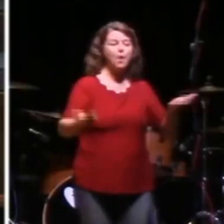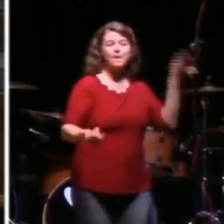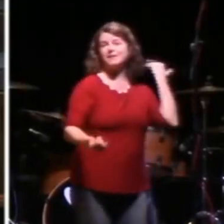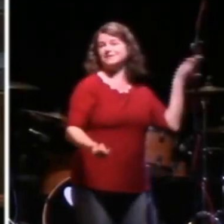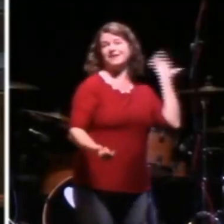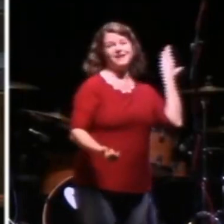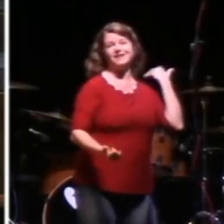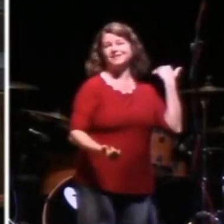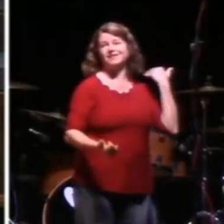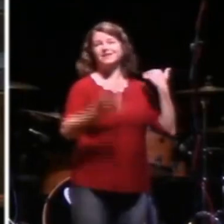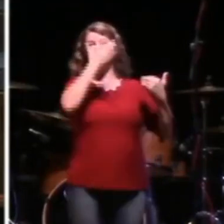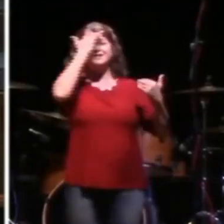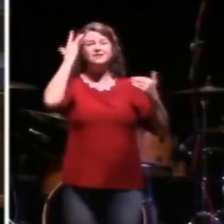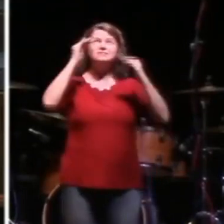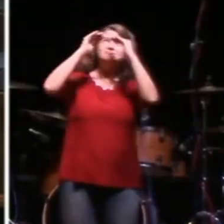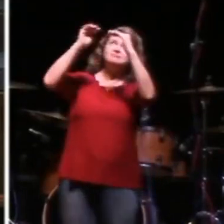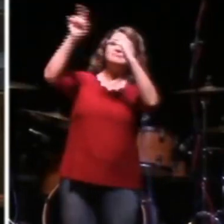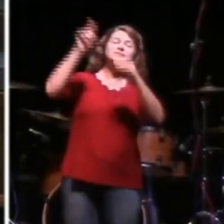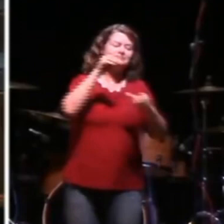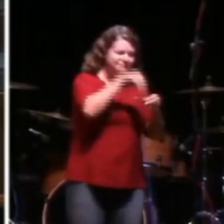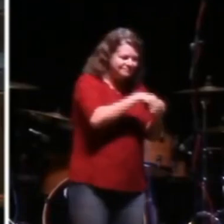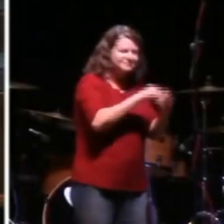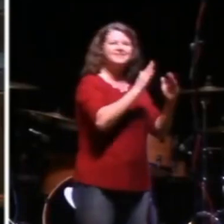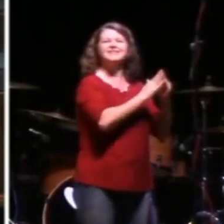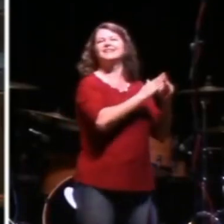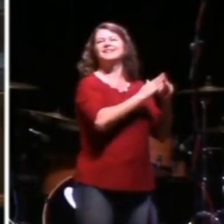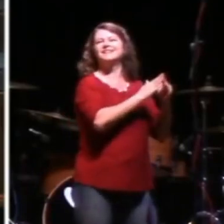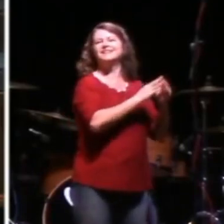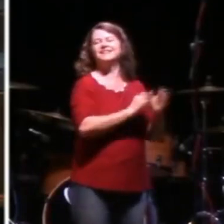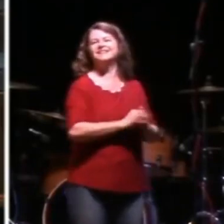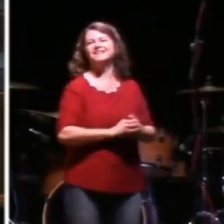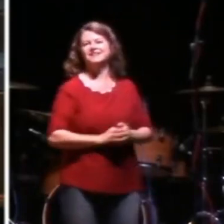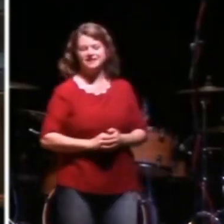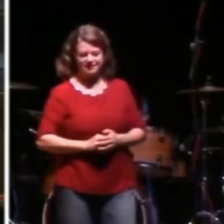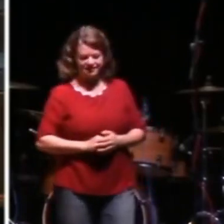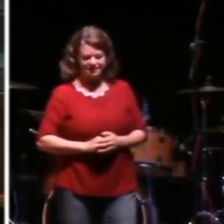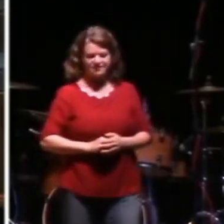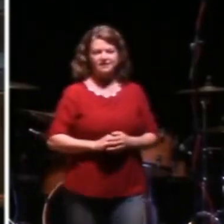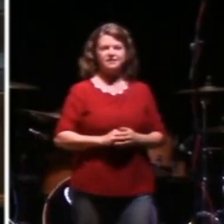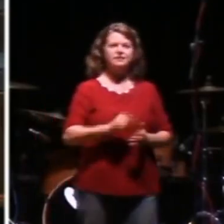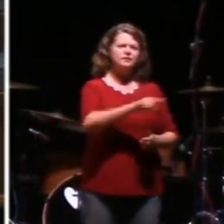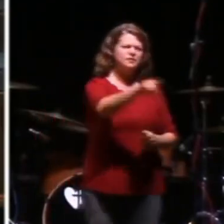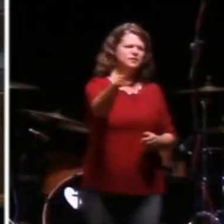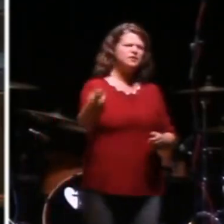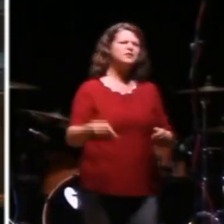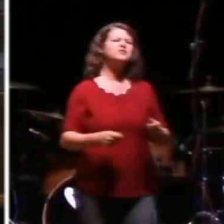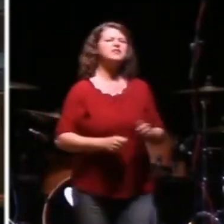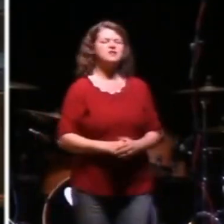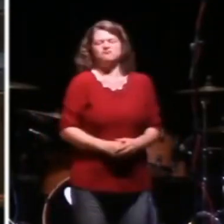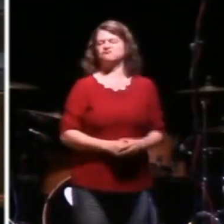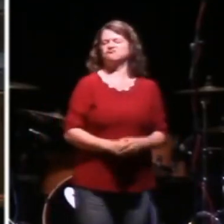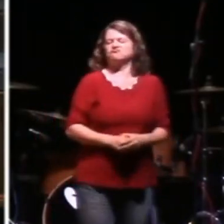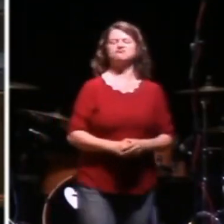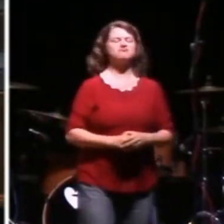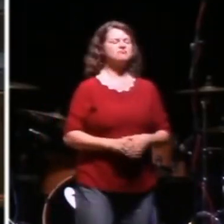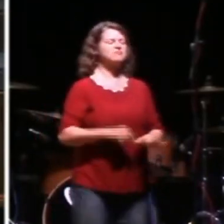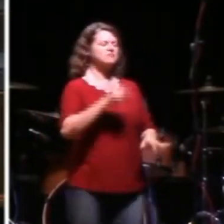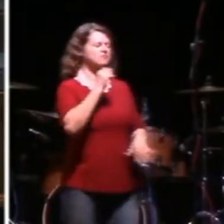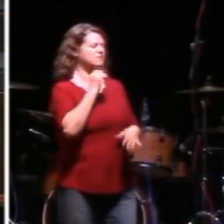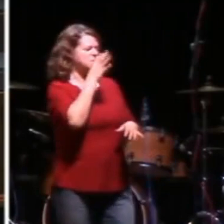tudo que fazemos depende de deus quando você acha que você não depende de deus aí que você quebra a cara